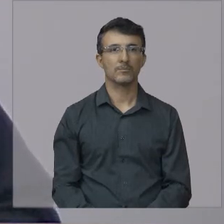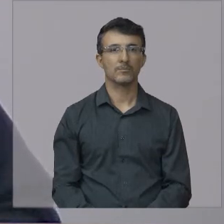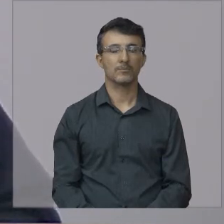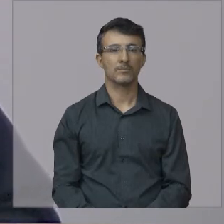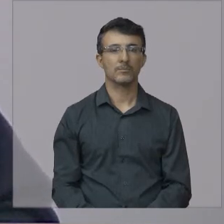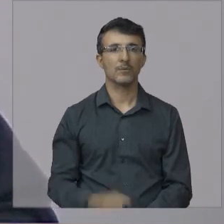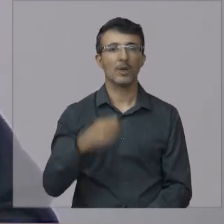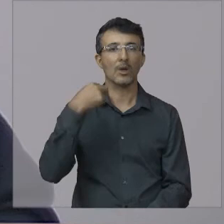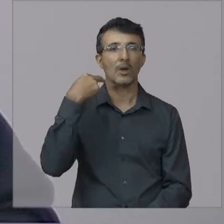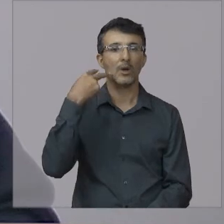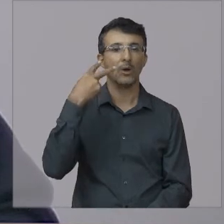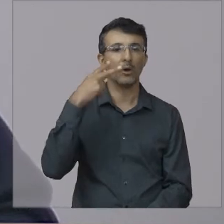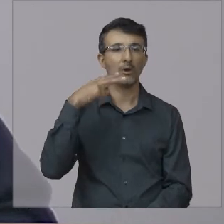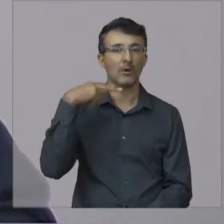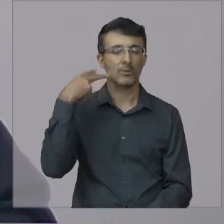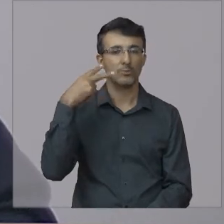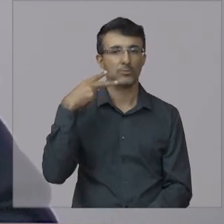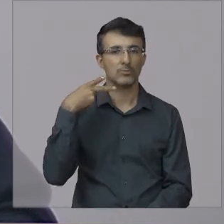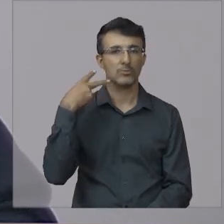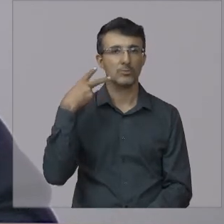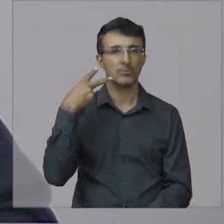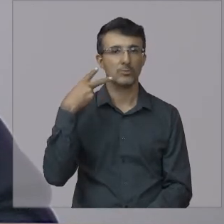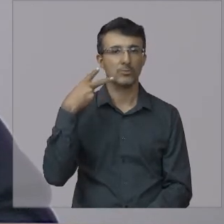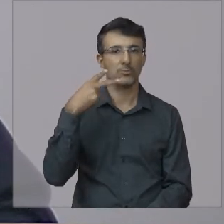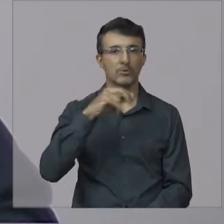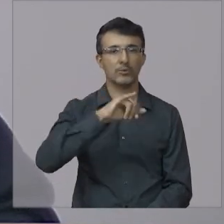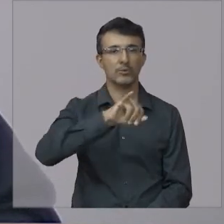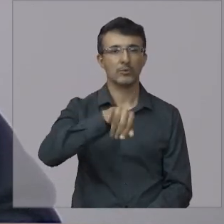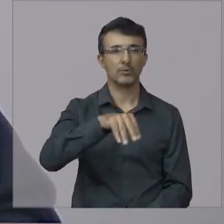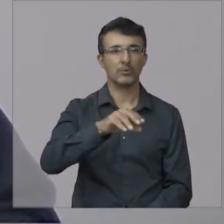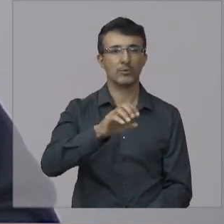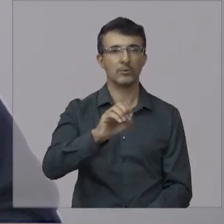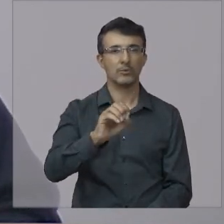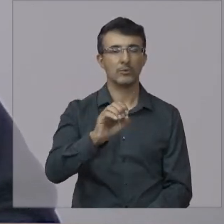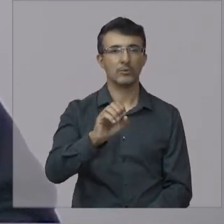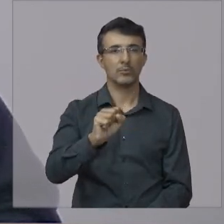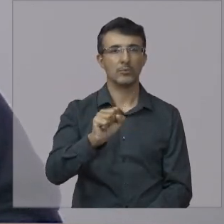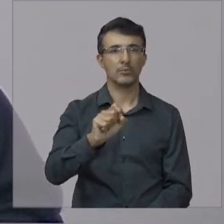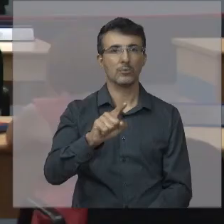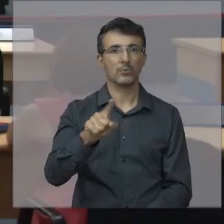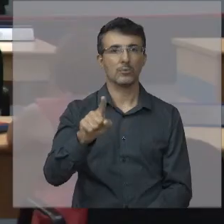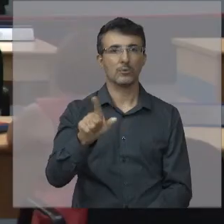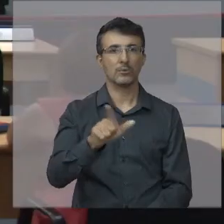O vereador, depois o próximo, por favor, o vereador José Luiz.